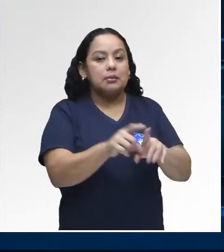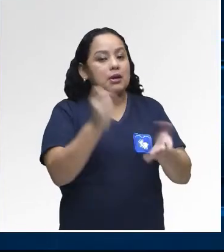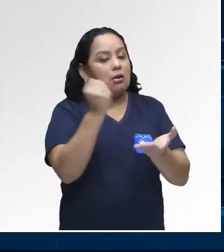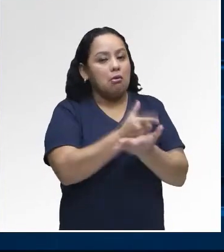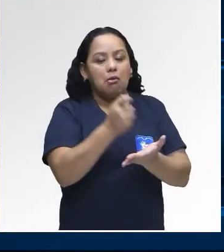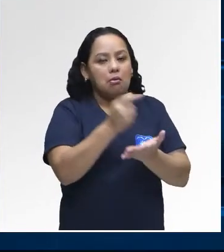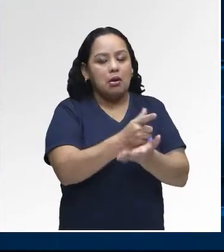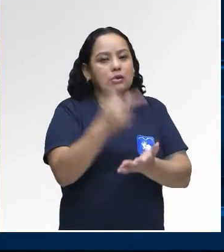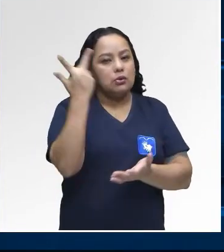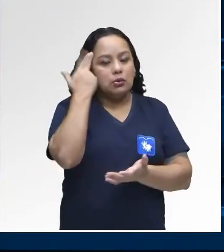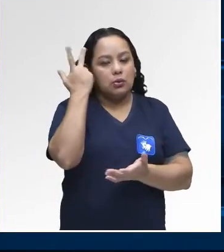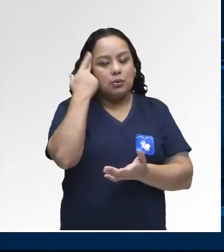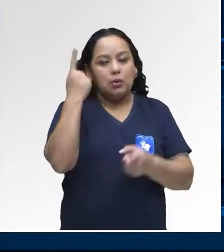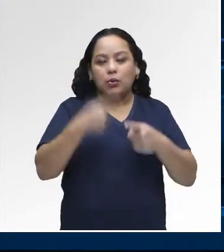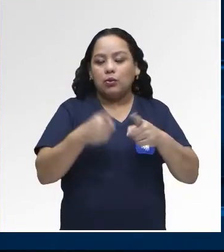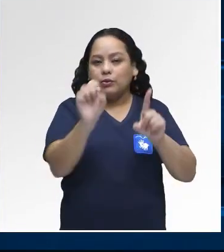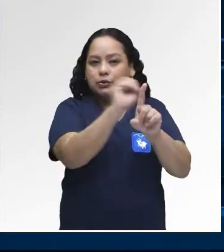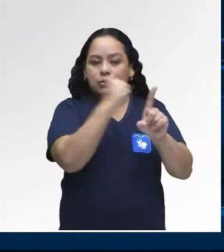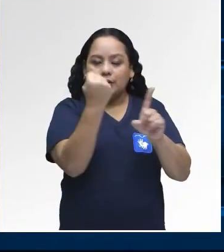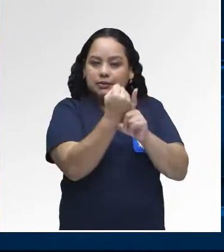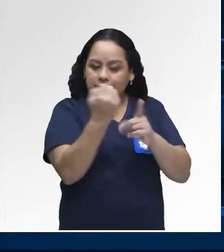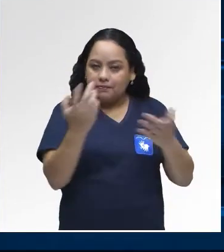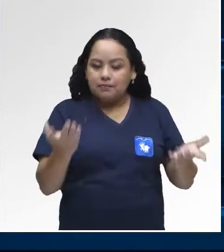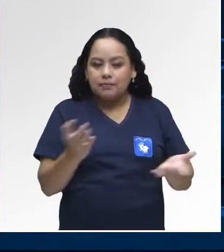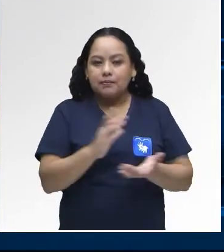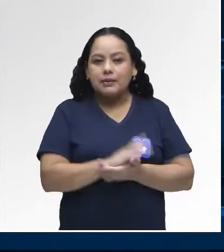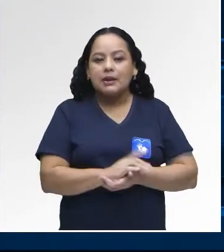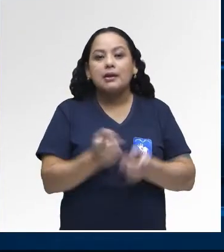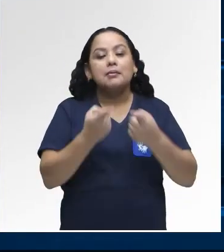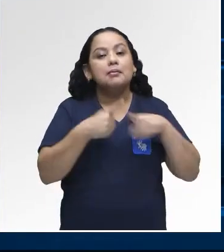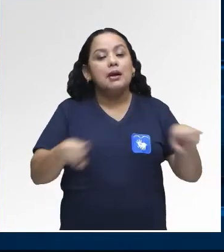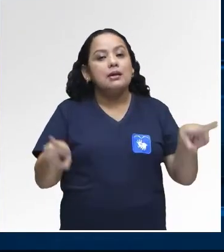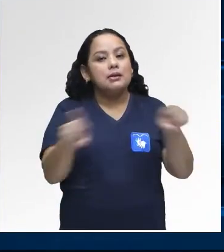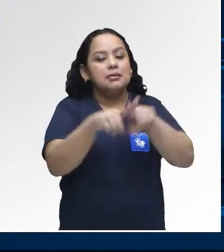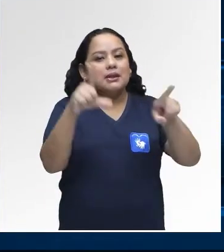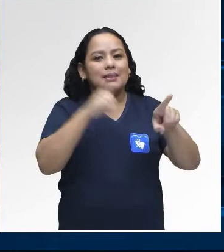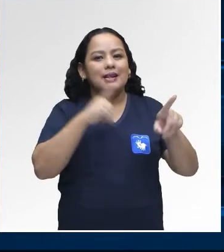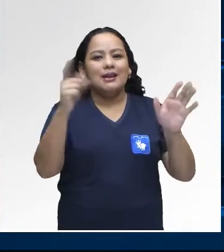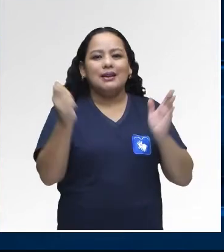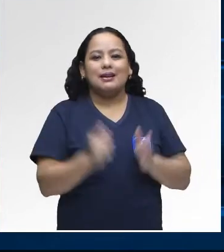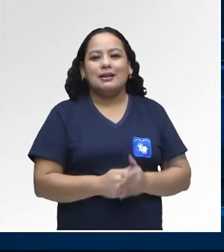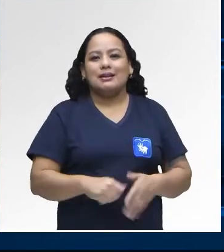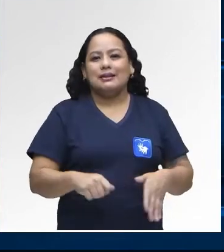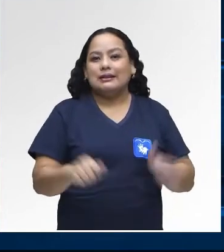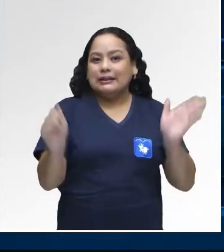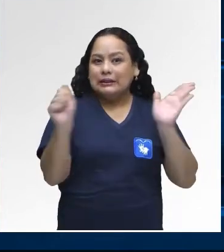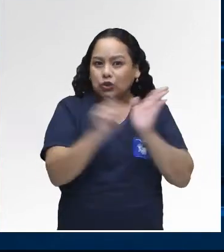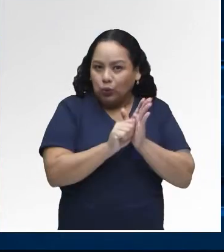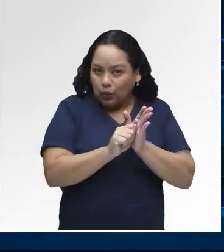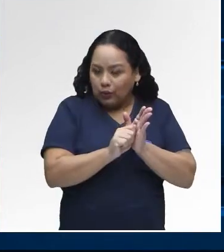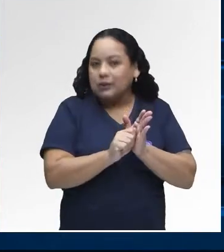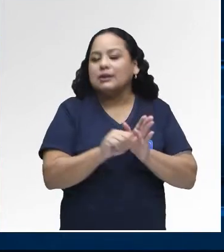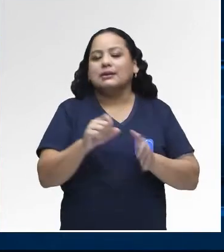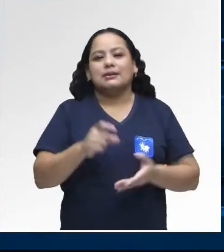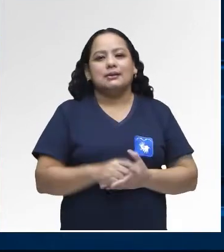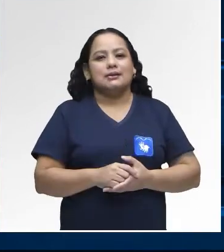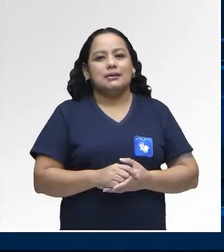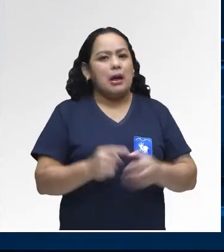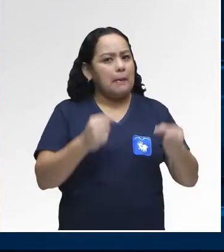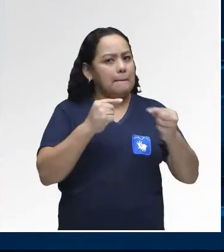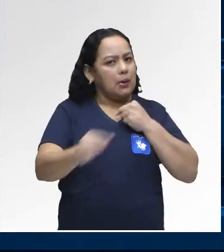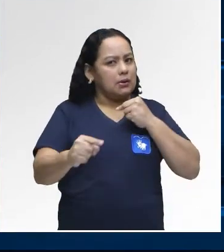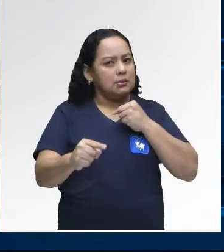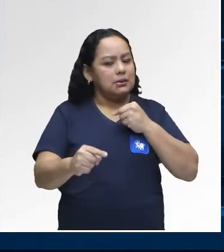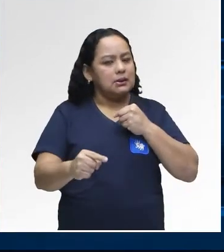consumidas pela sociedade, né? Mas nós também temos drogas ilícitas. As ilícitas são aquelas que